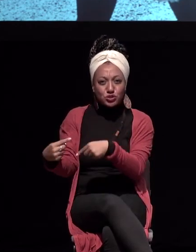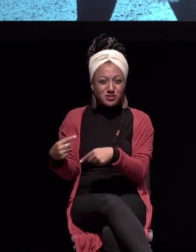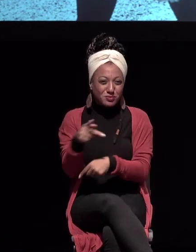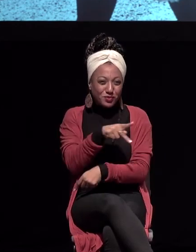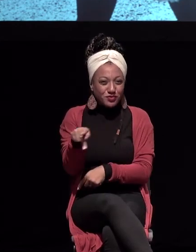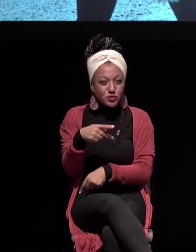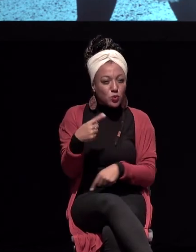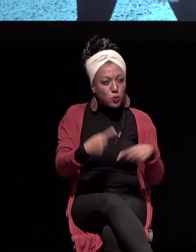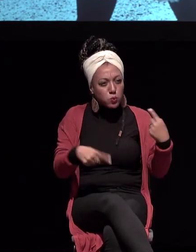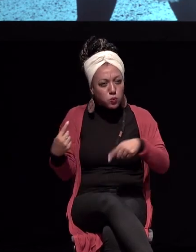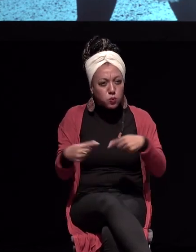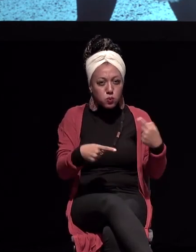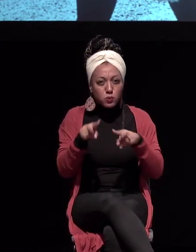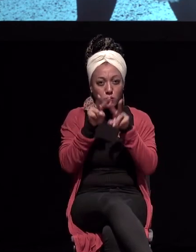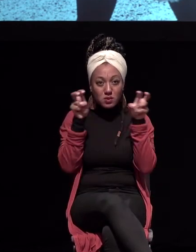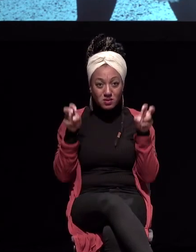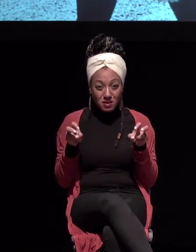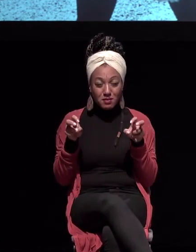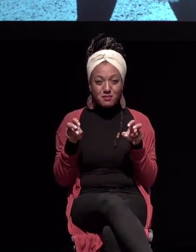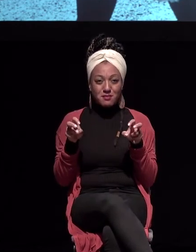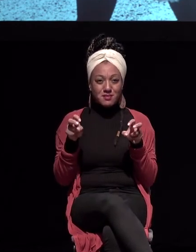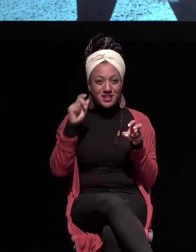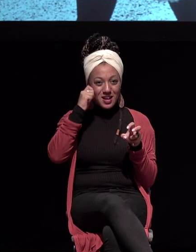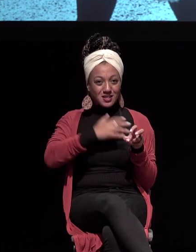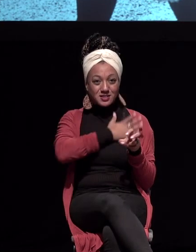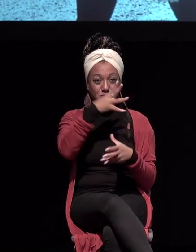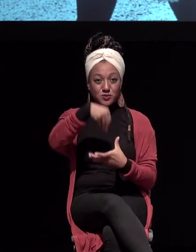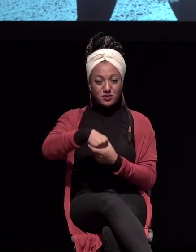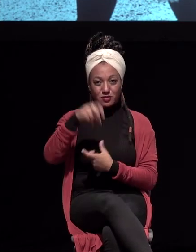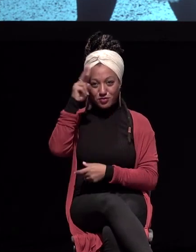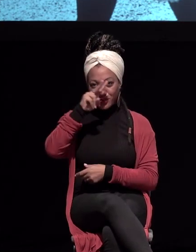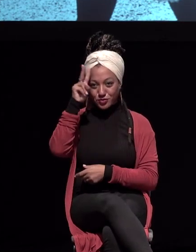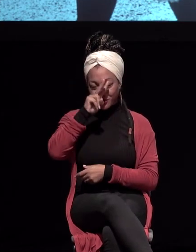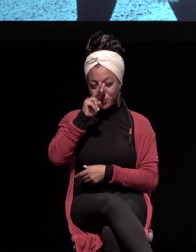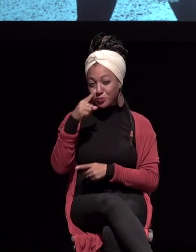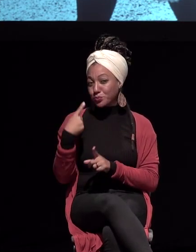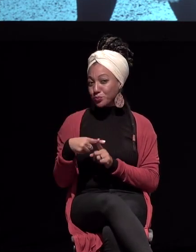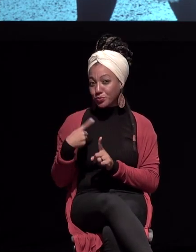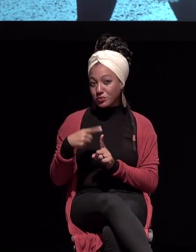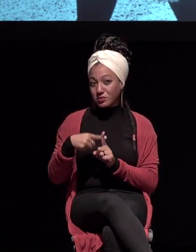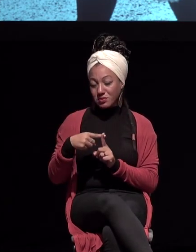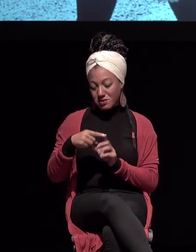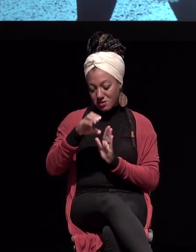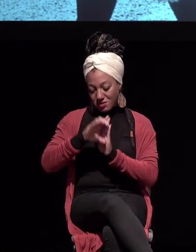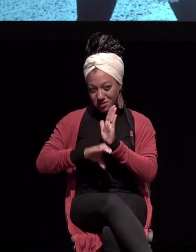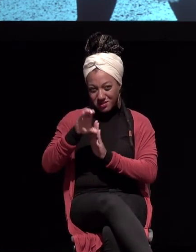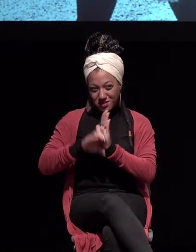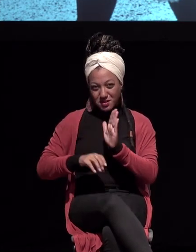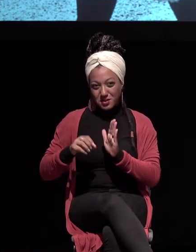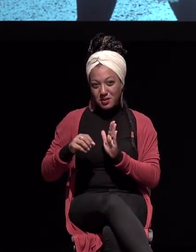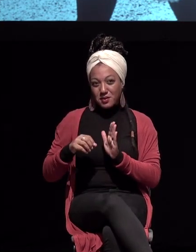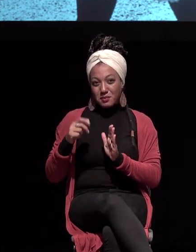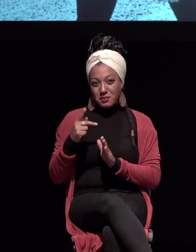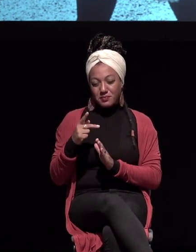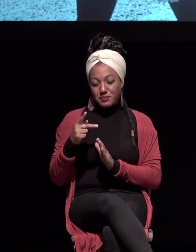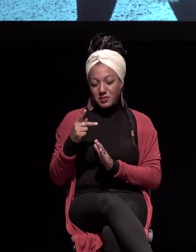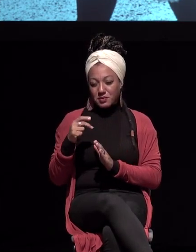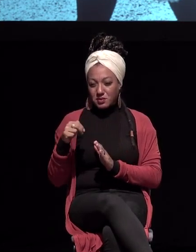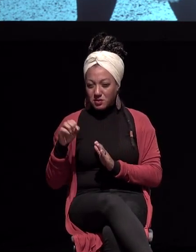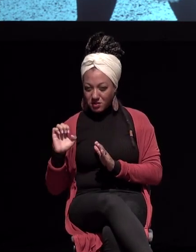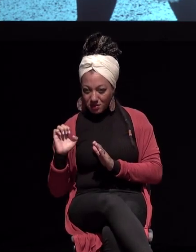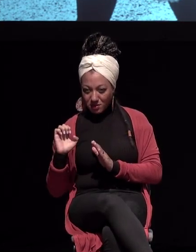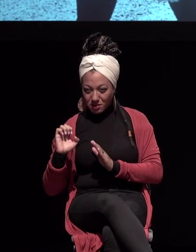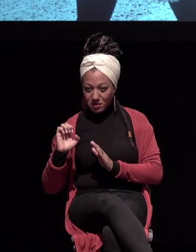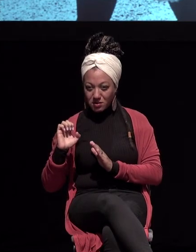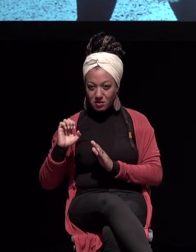enfim, trabalhar essa temática no campo da história, né? Até porque o próprio currículo do Estado timidamente